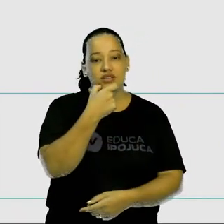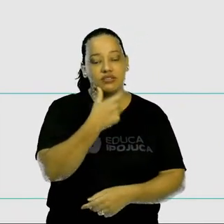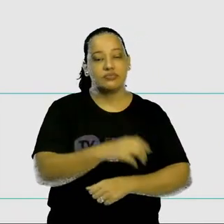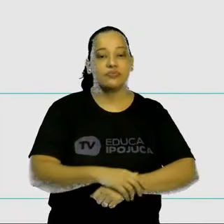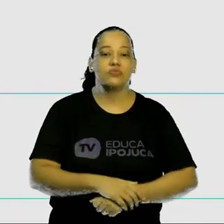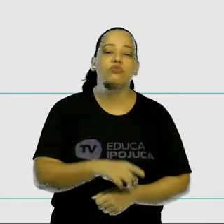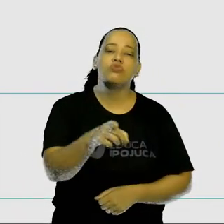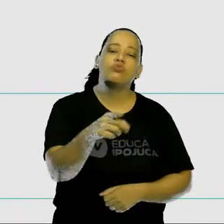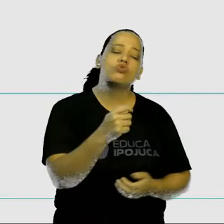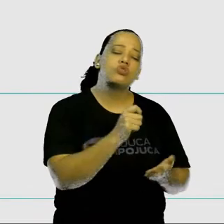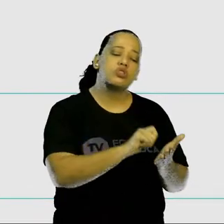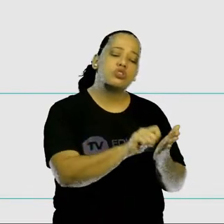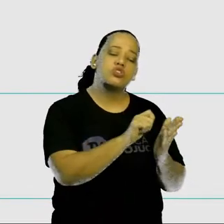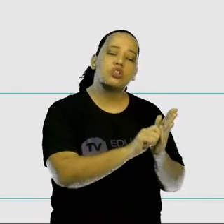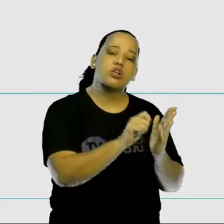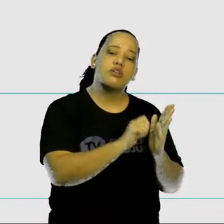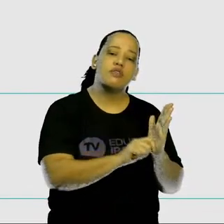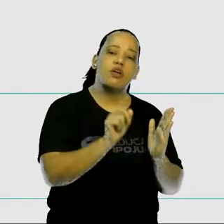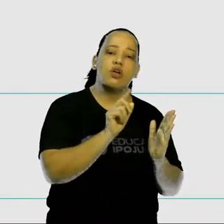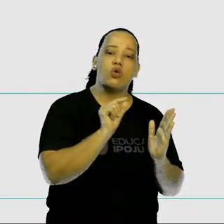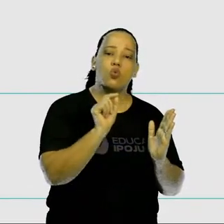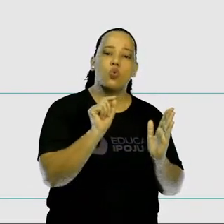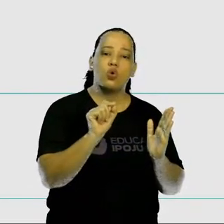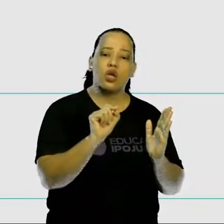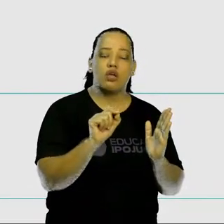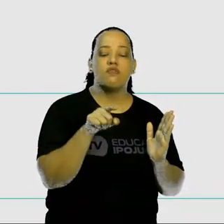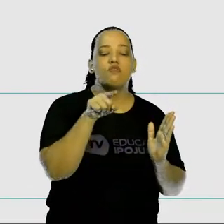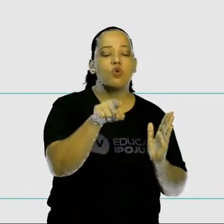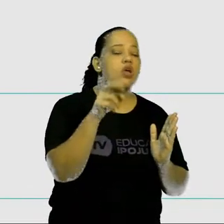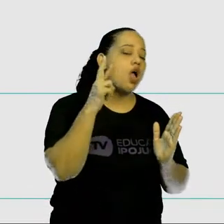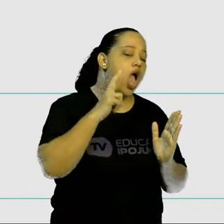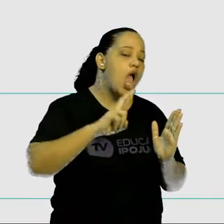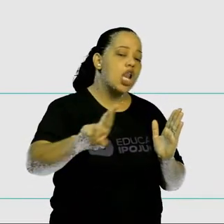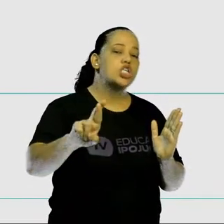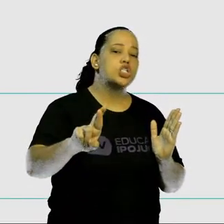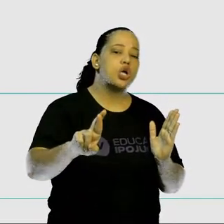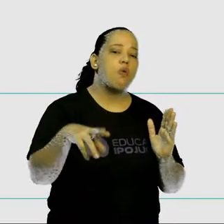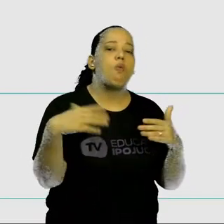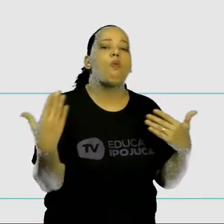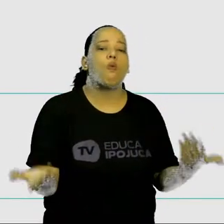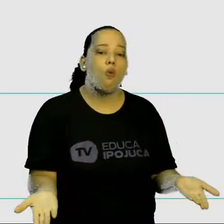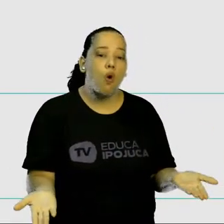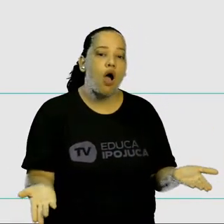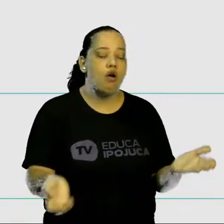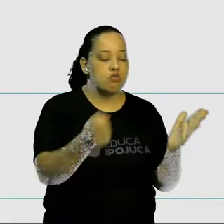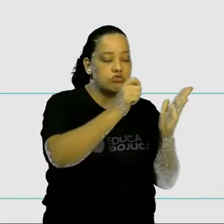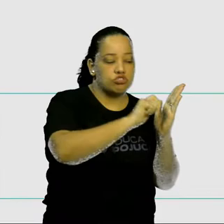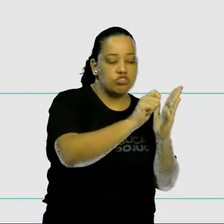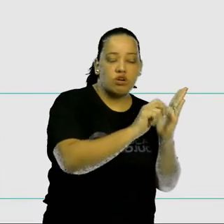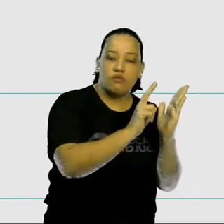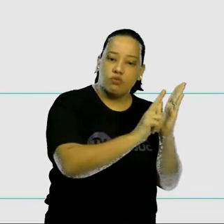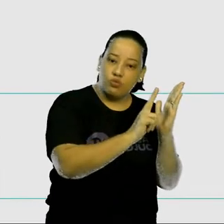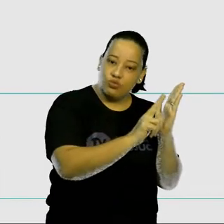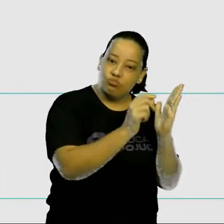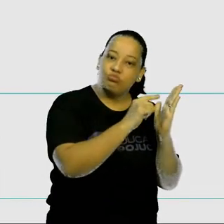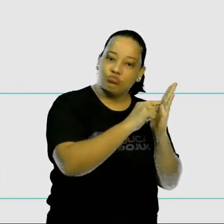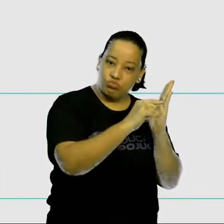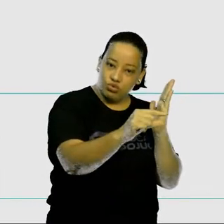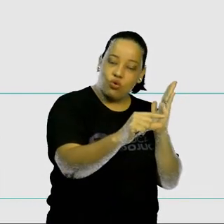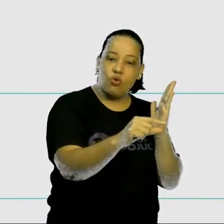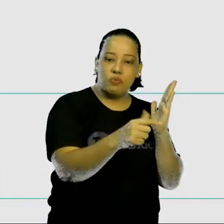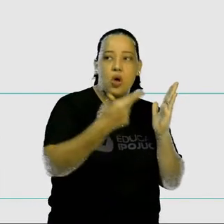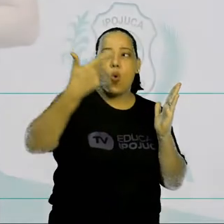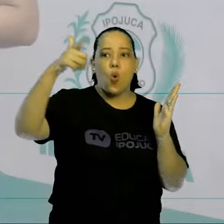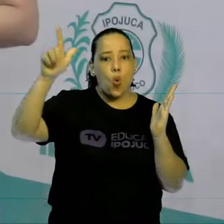Escreva em seu caderno o nome da sua religião e uma outra que você conhece. O Brasil tem várias religiões, assim como tinha